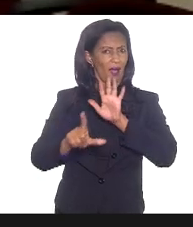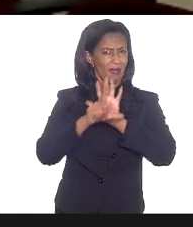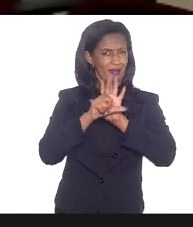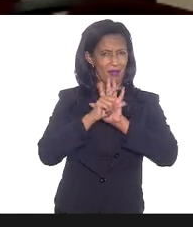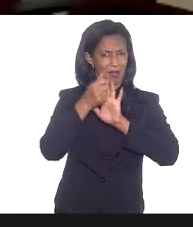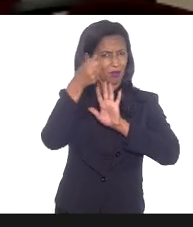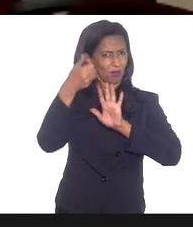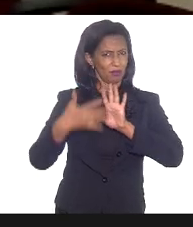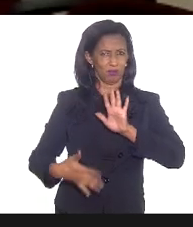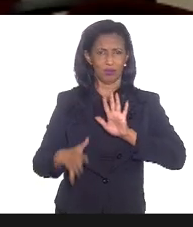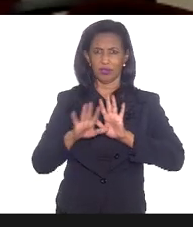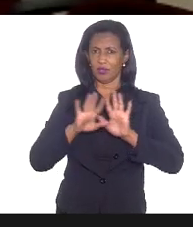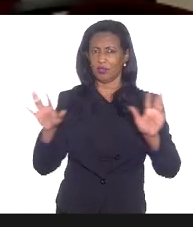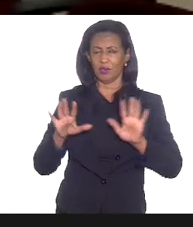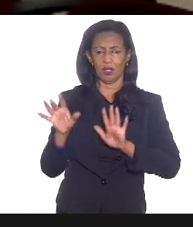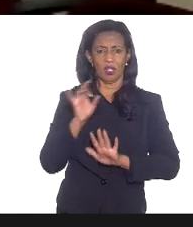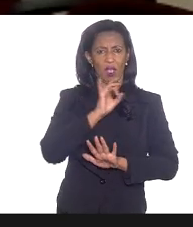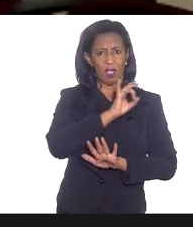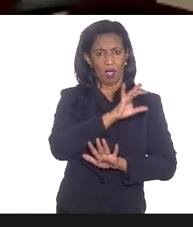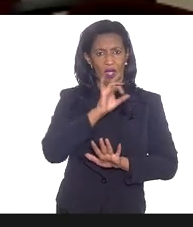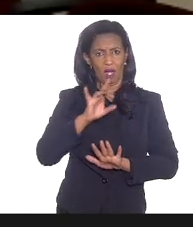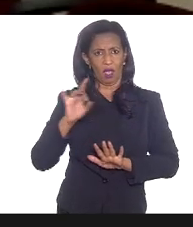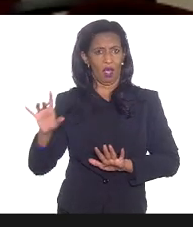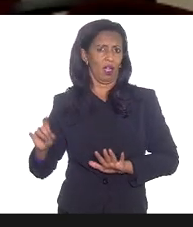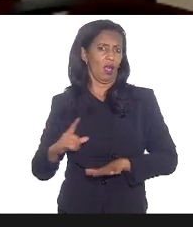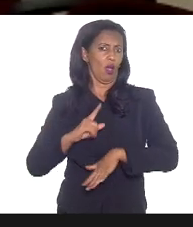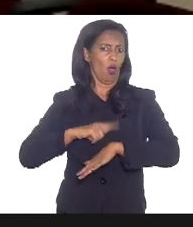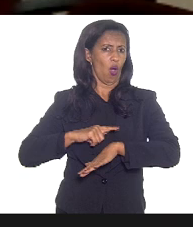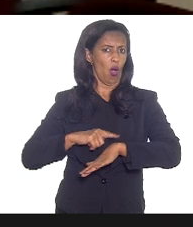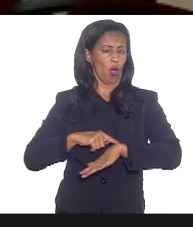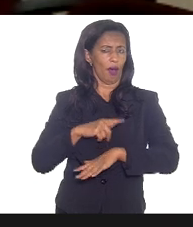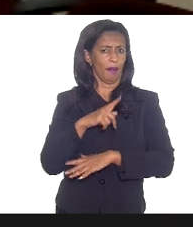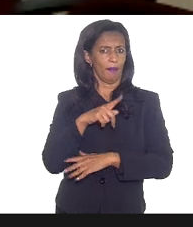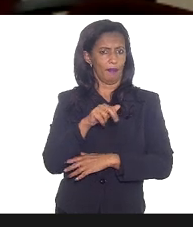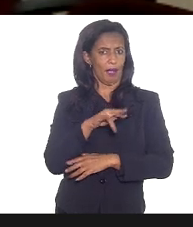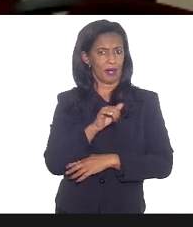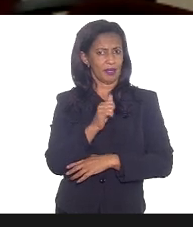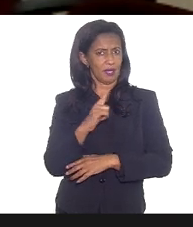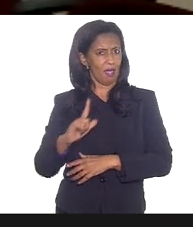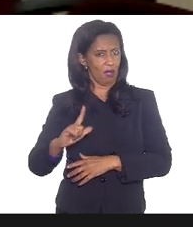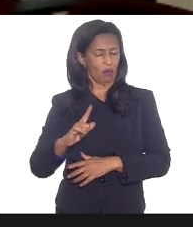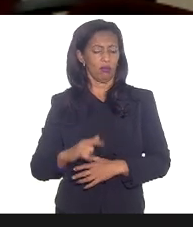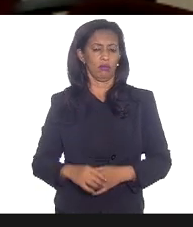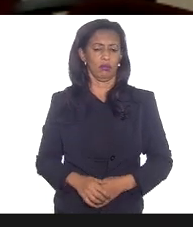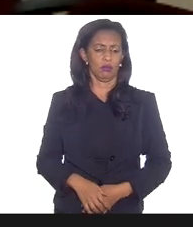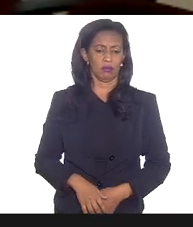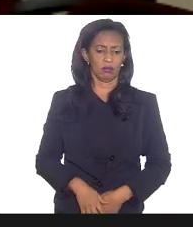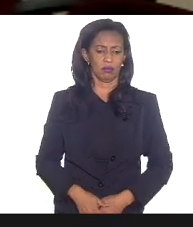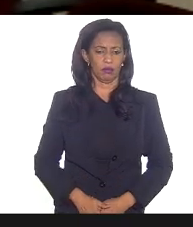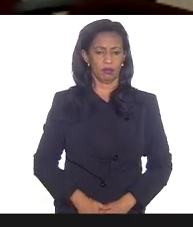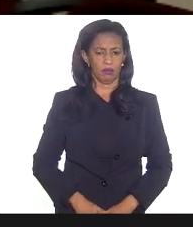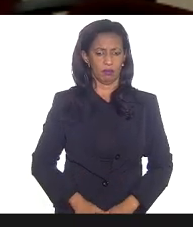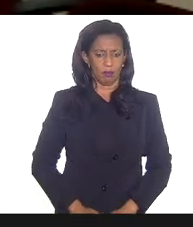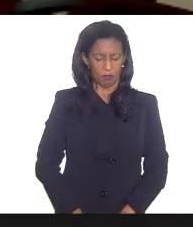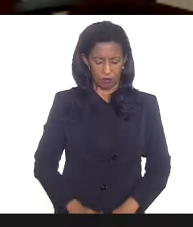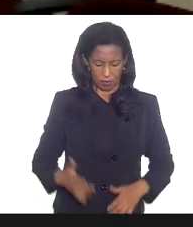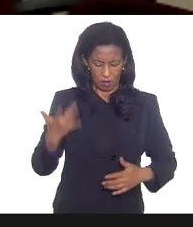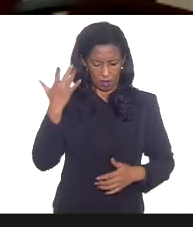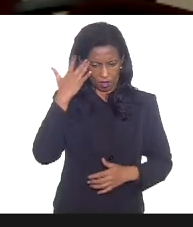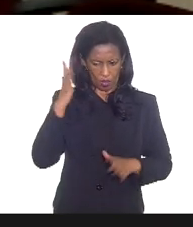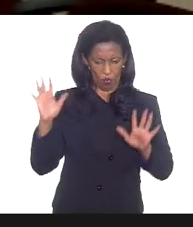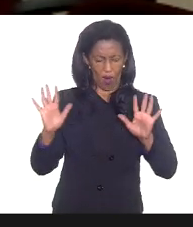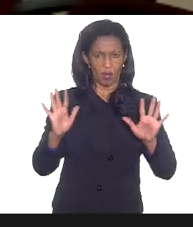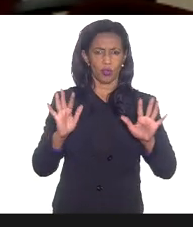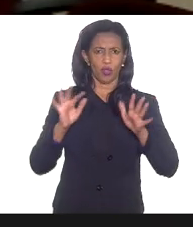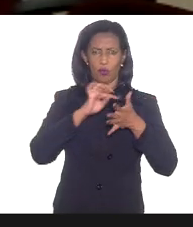tá? A lei define 30 horas. 30 horas é o horário parcial, tá? Então, eu acho que aqui eu abordei